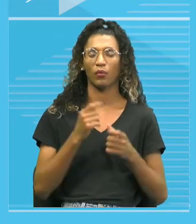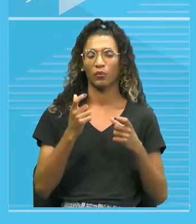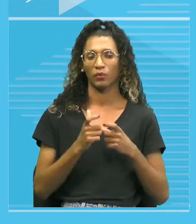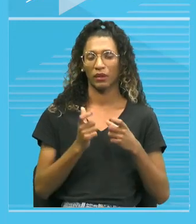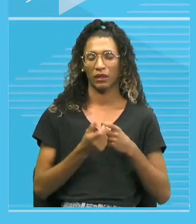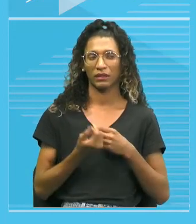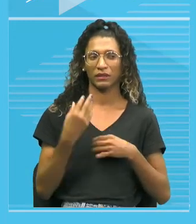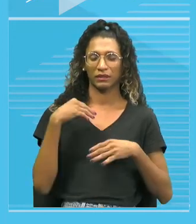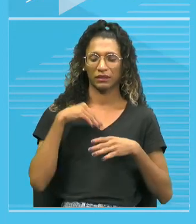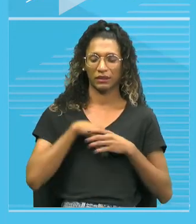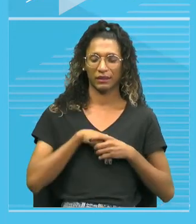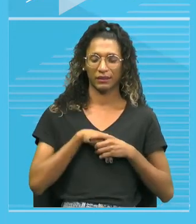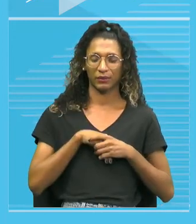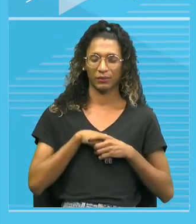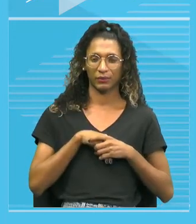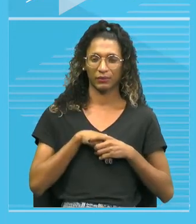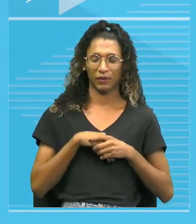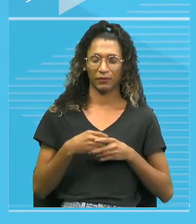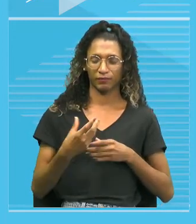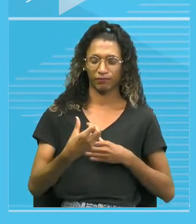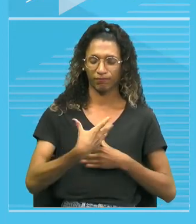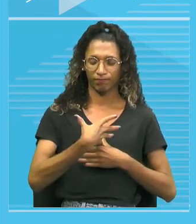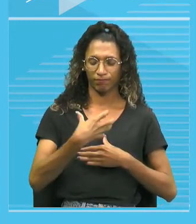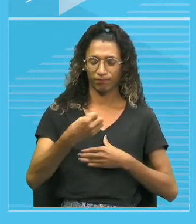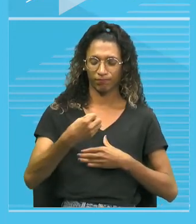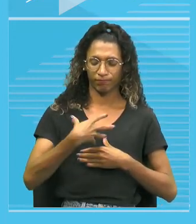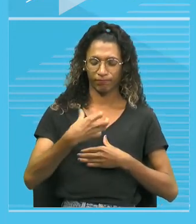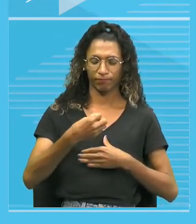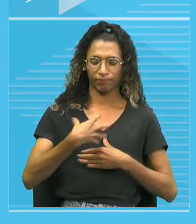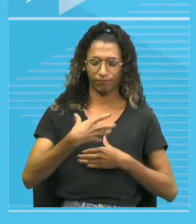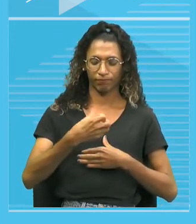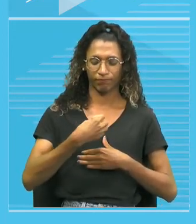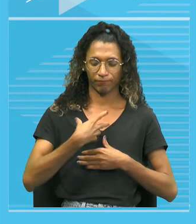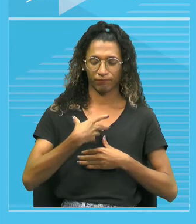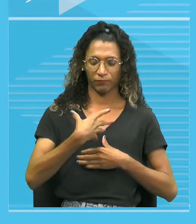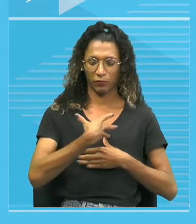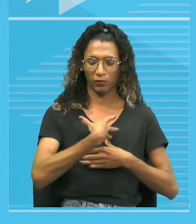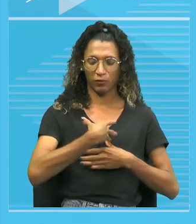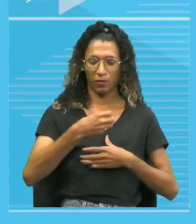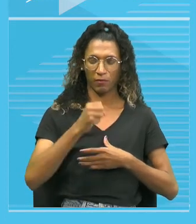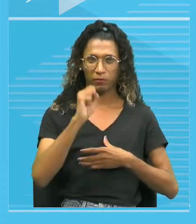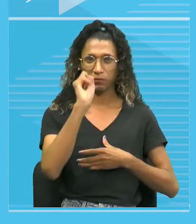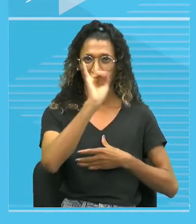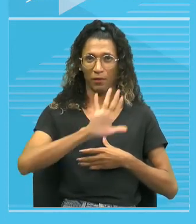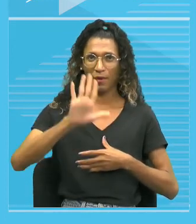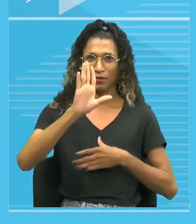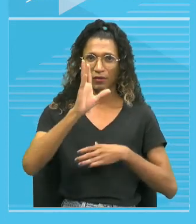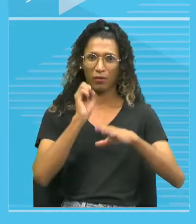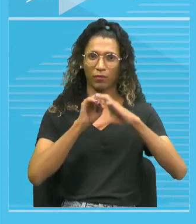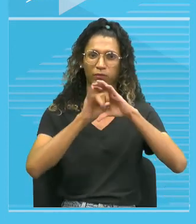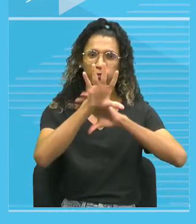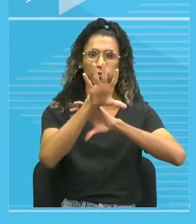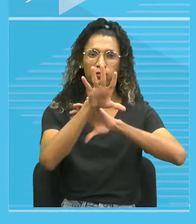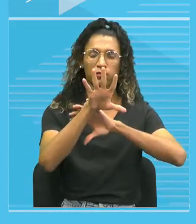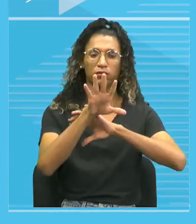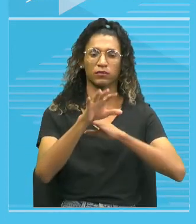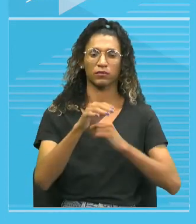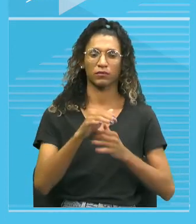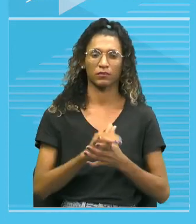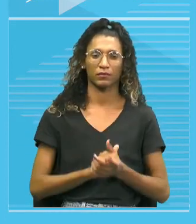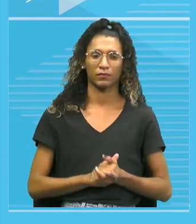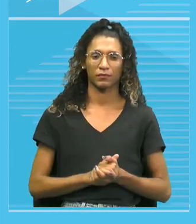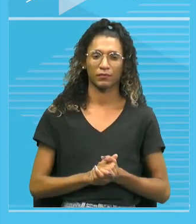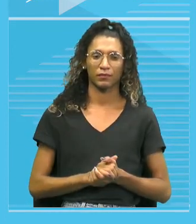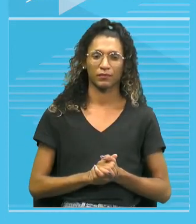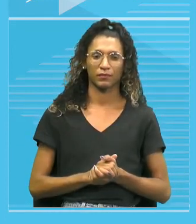densos, e vai formar uma imagem. E essa imagem é traduzida pelo software de um computador. Agora, é